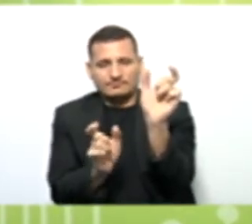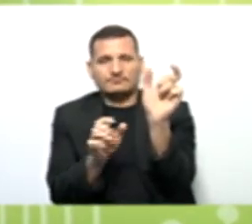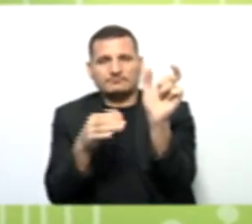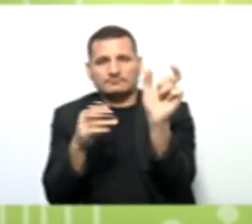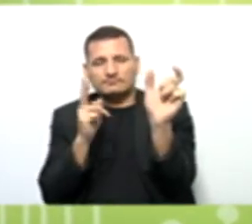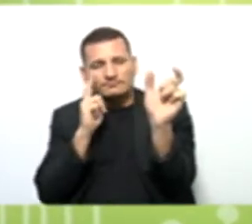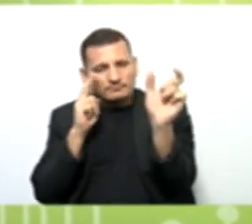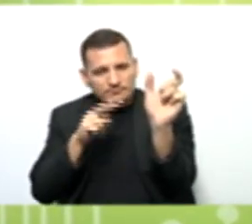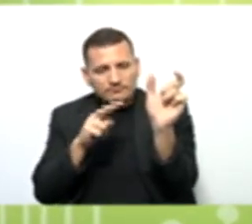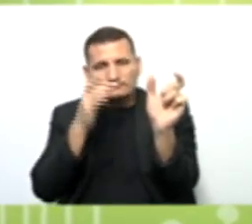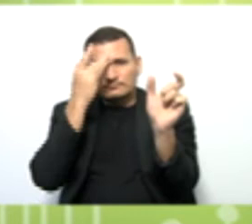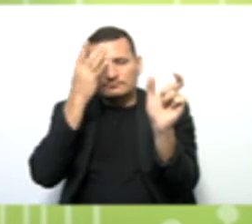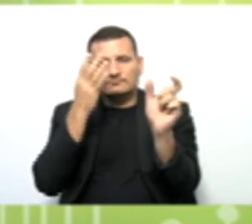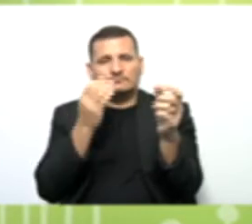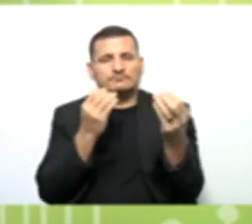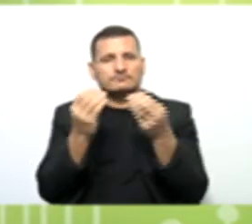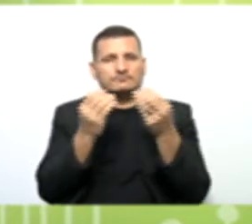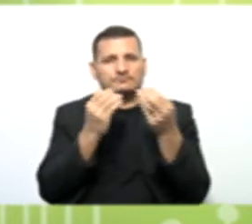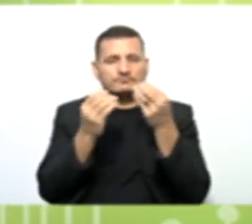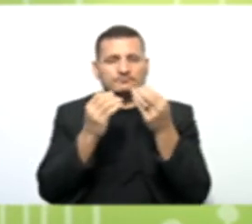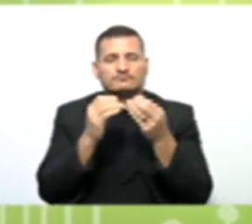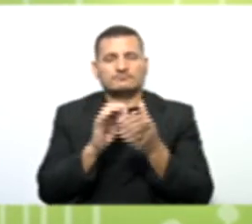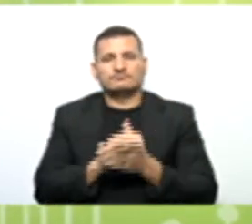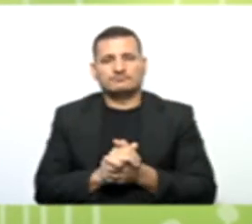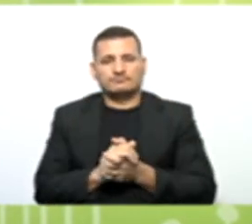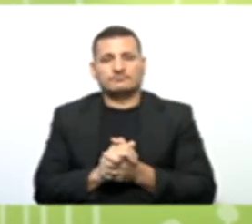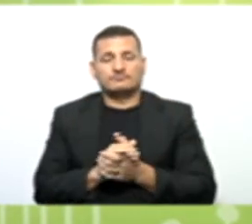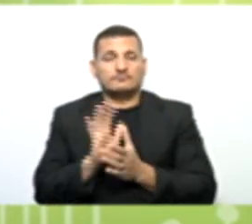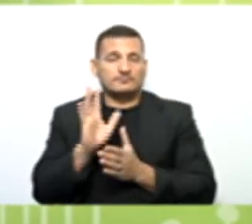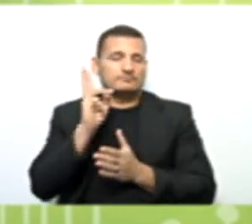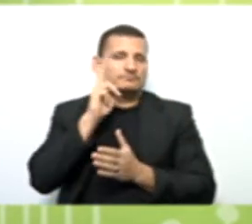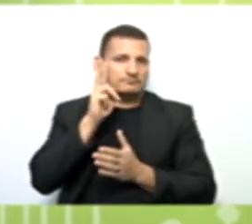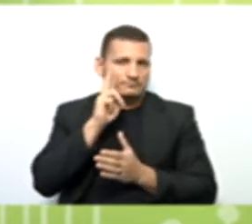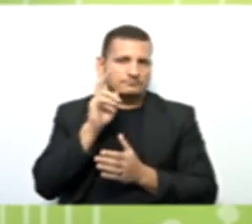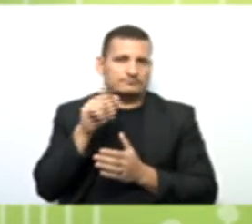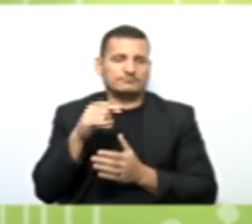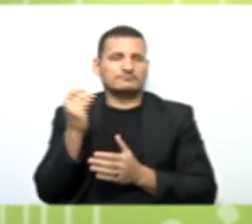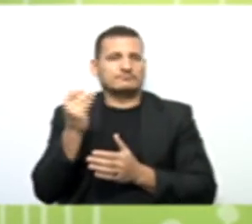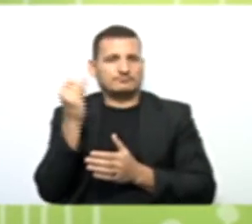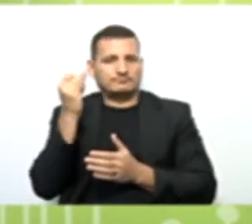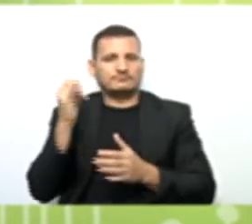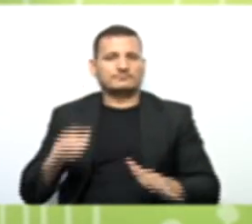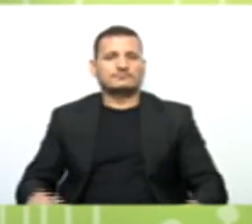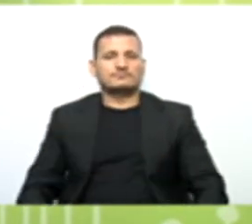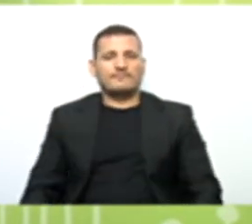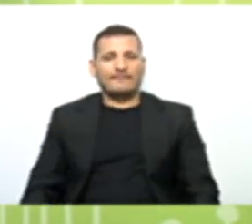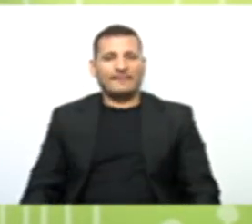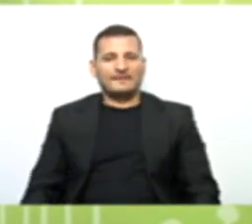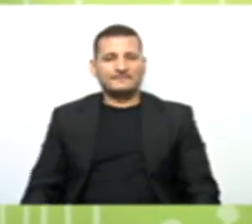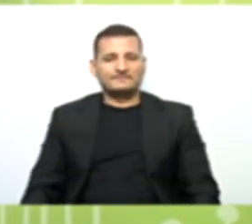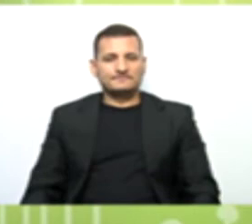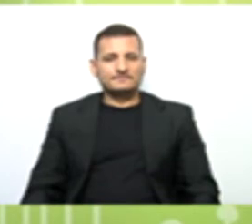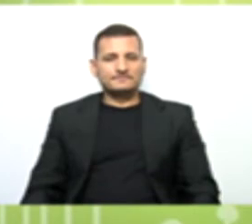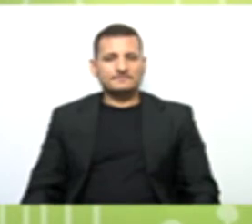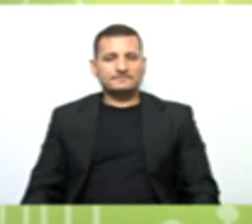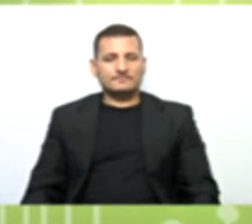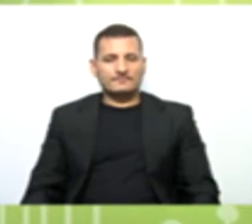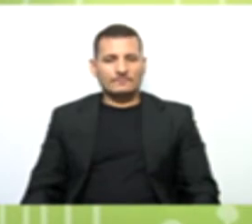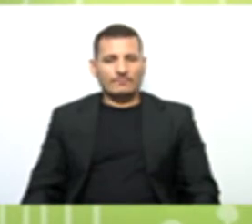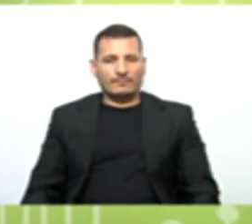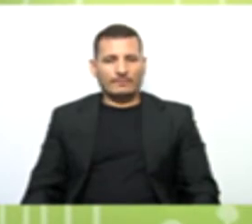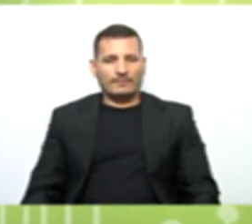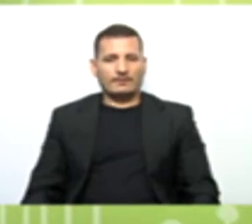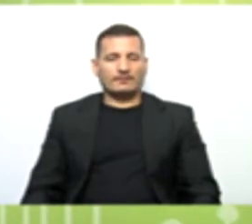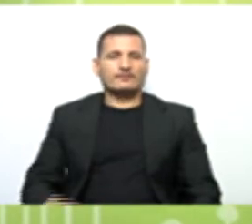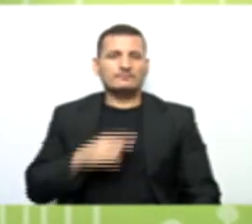fácil de você entender como que funciona essa indentação. Mas vale ressaltar que é muito importante. Beleza? Ó, apareceu uma